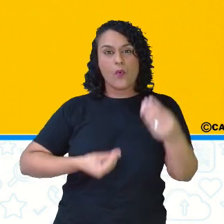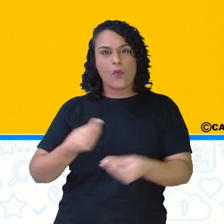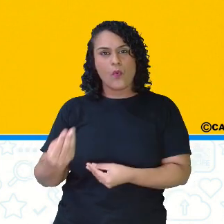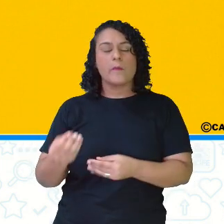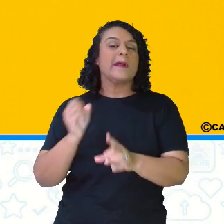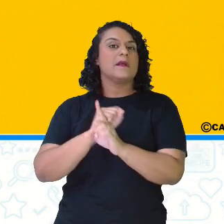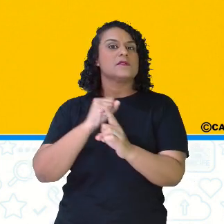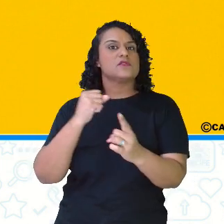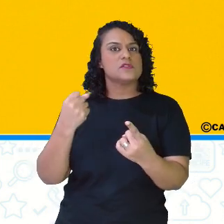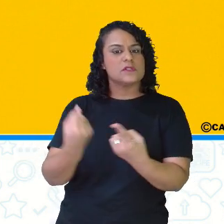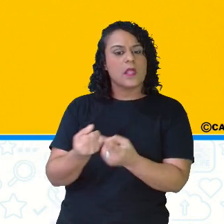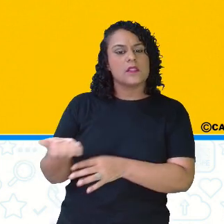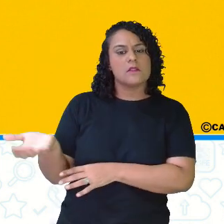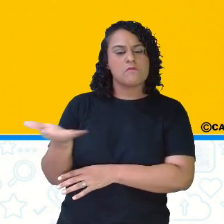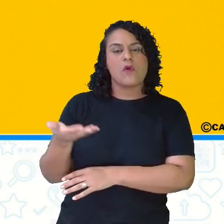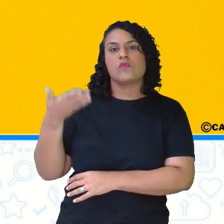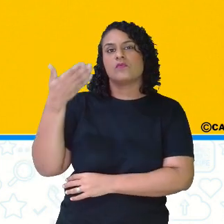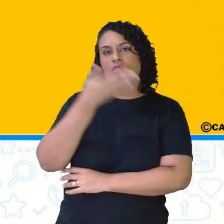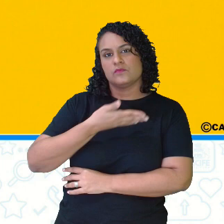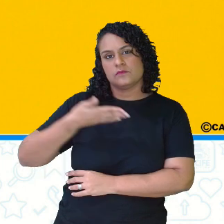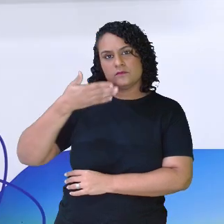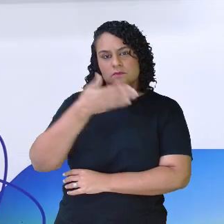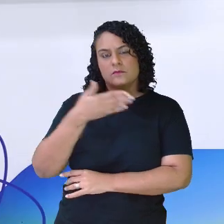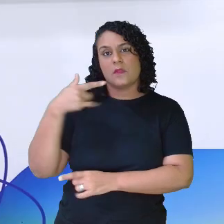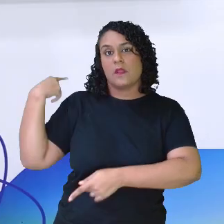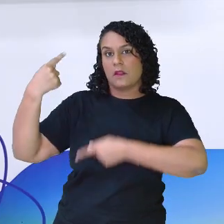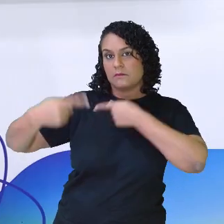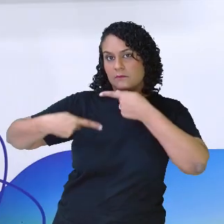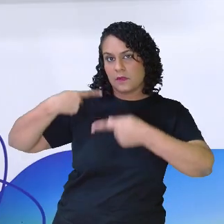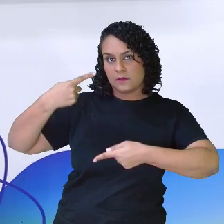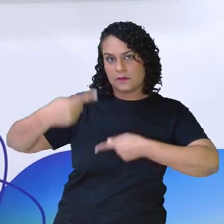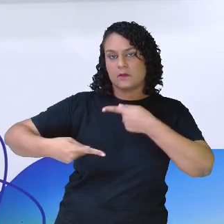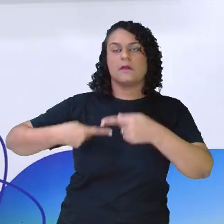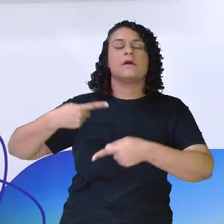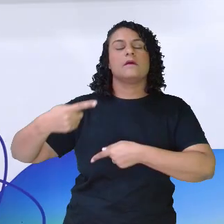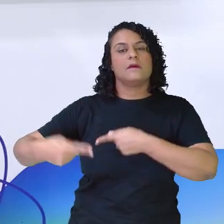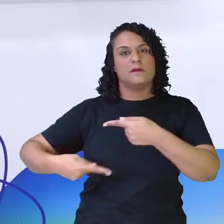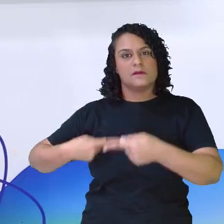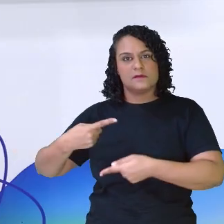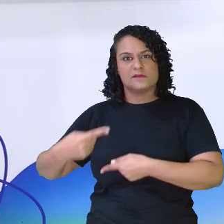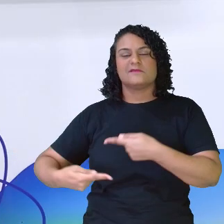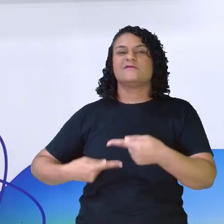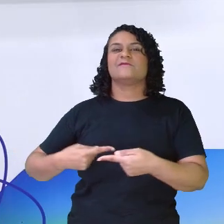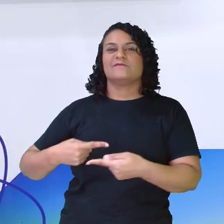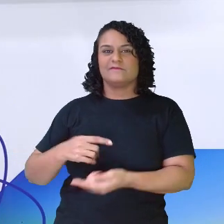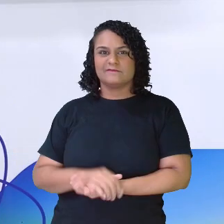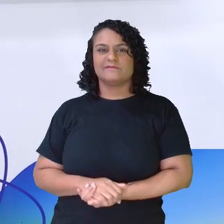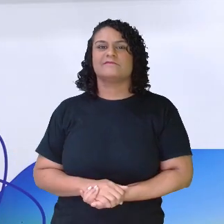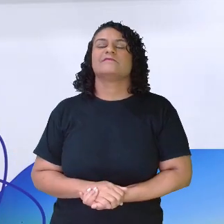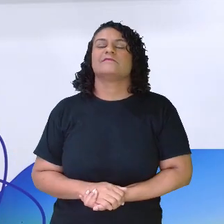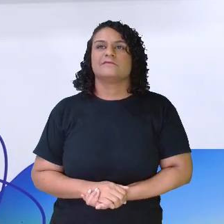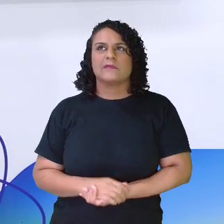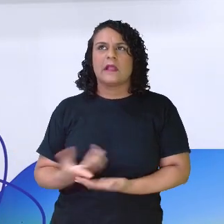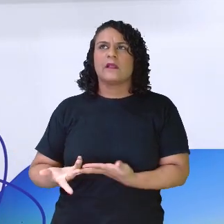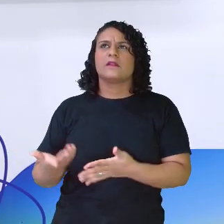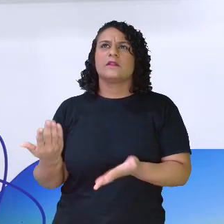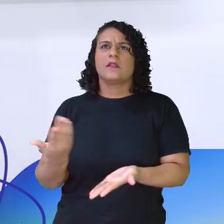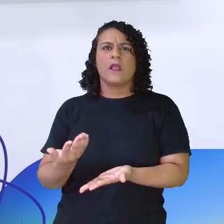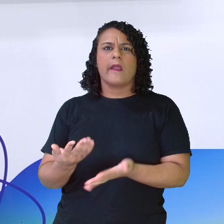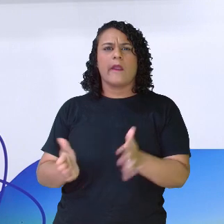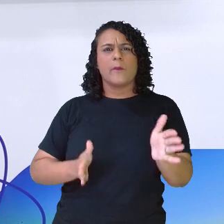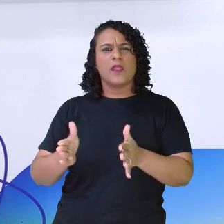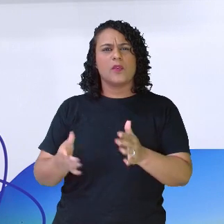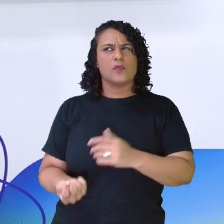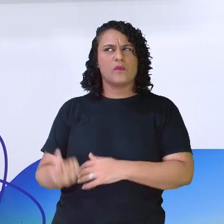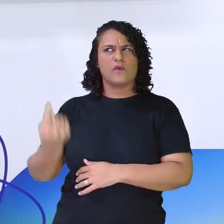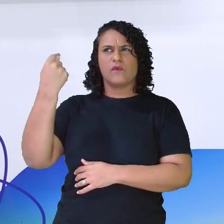do açúcar, a herança que nós temos ali, que essa herança, algo que vem para nós, algo que estava lá e chega aqui para a